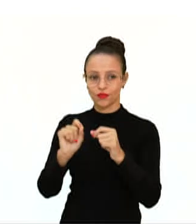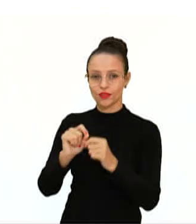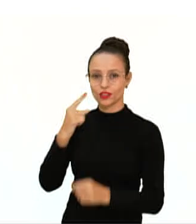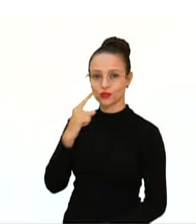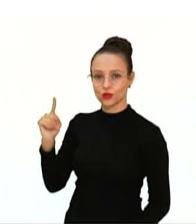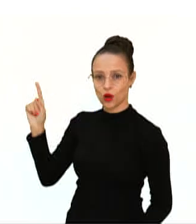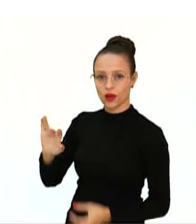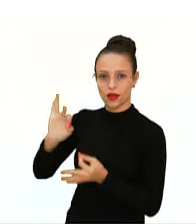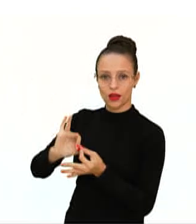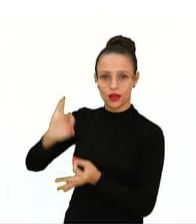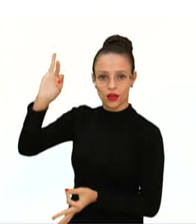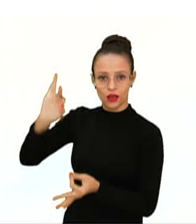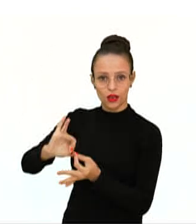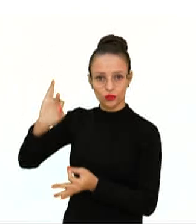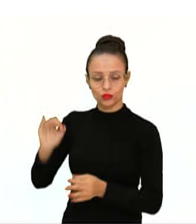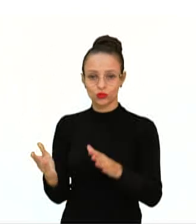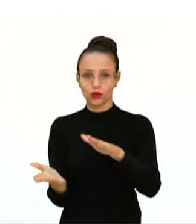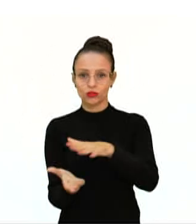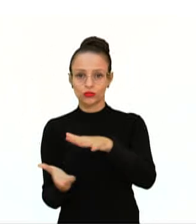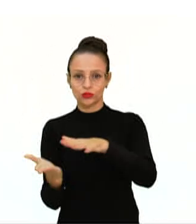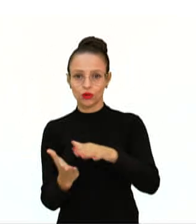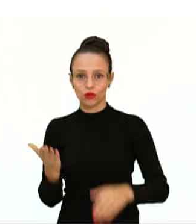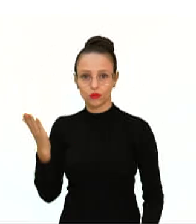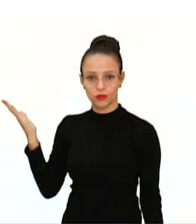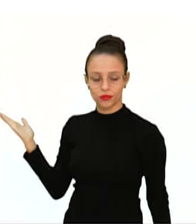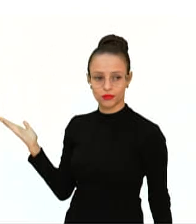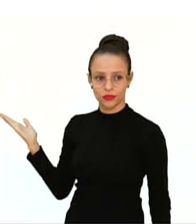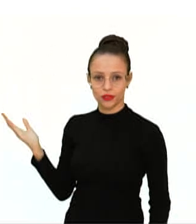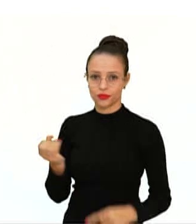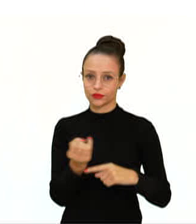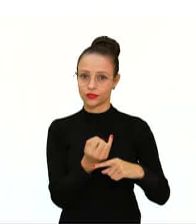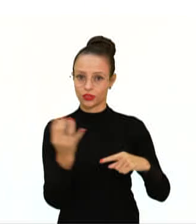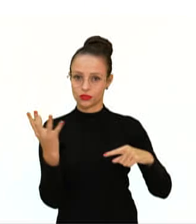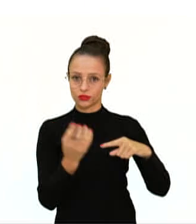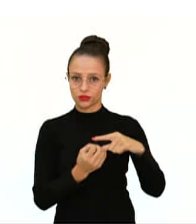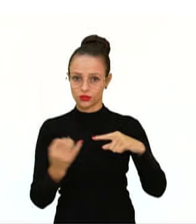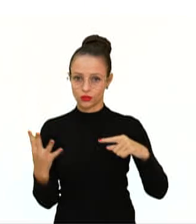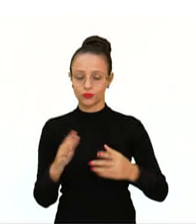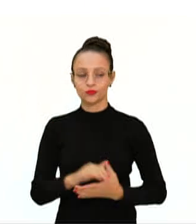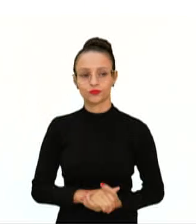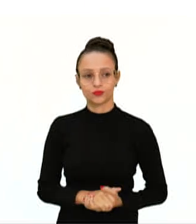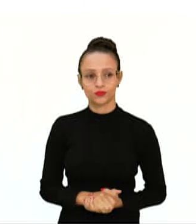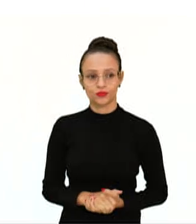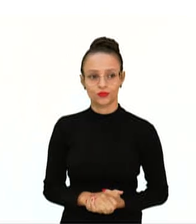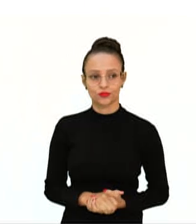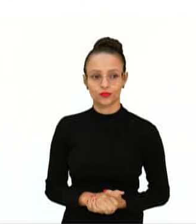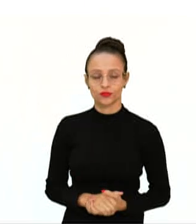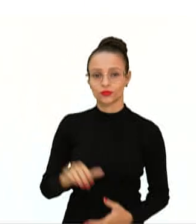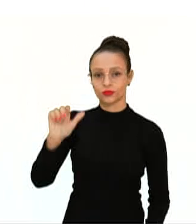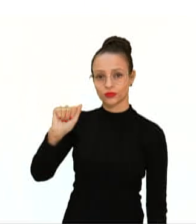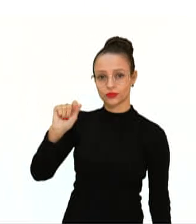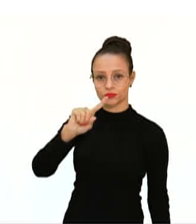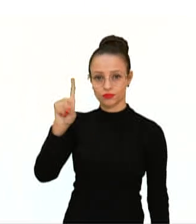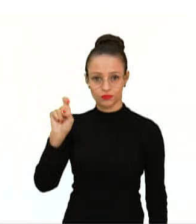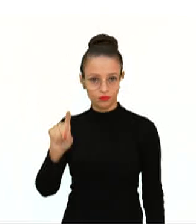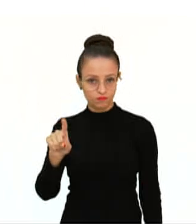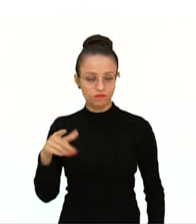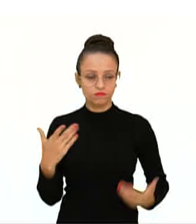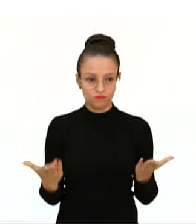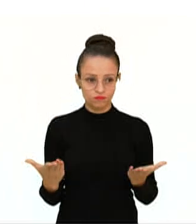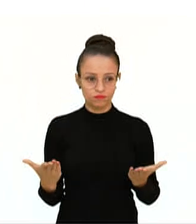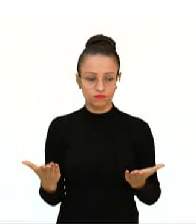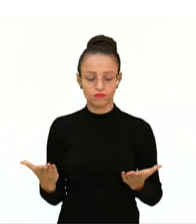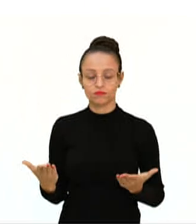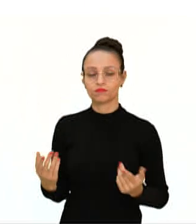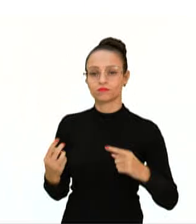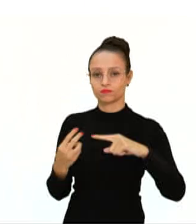meio para ficar fácil, ó. Um outro jeito de montar com fração aqui. A altura do poste, é o que ele quer saber, eu chamei de A. Sombra